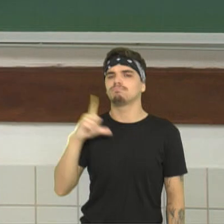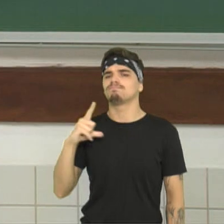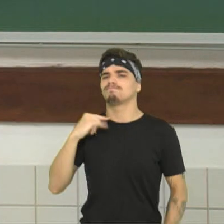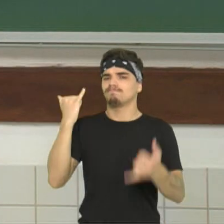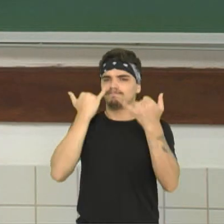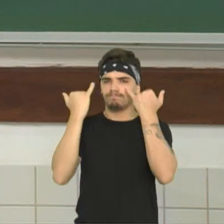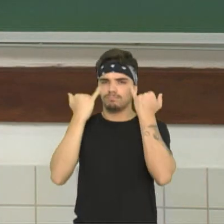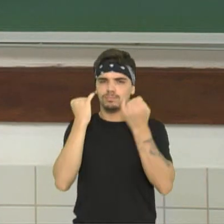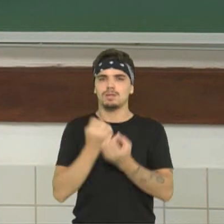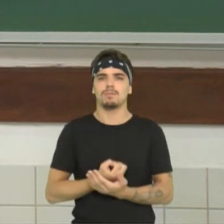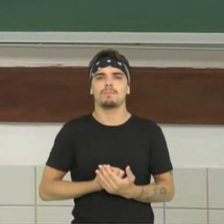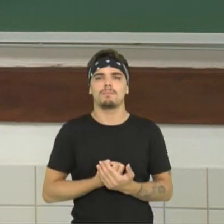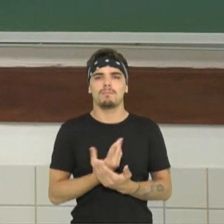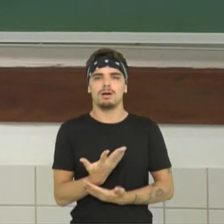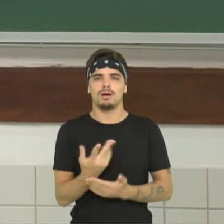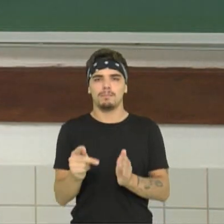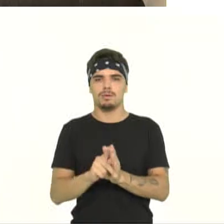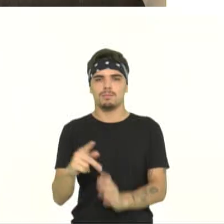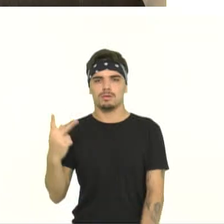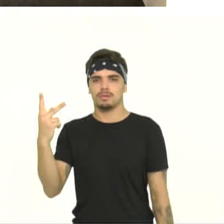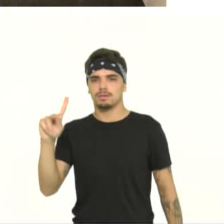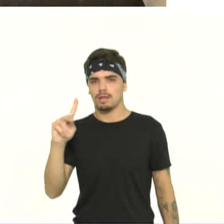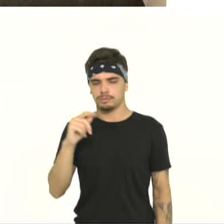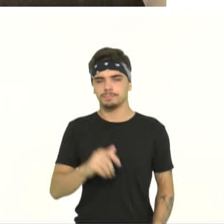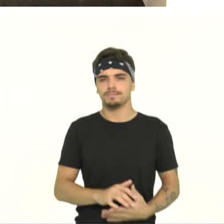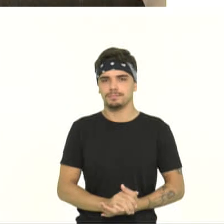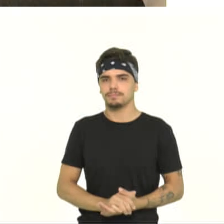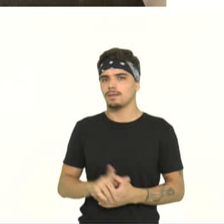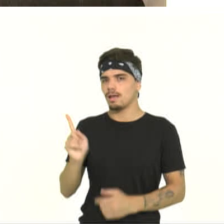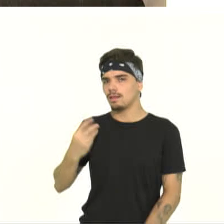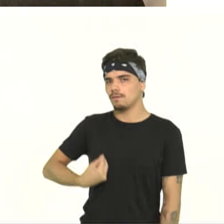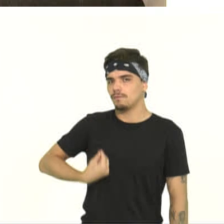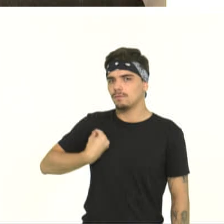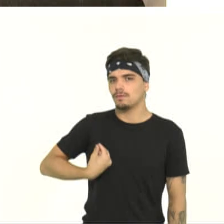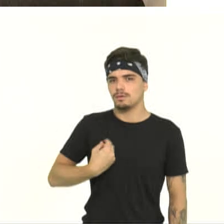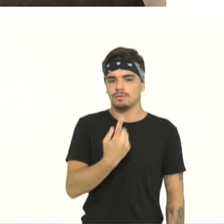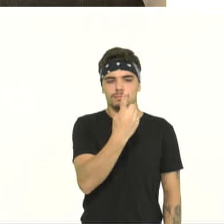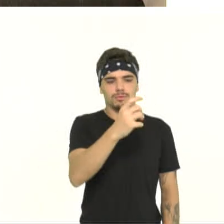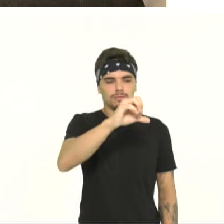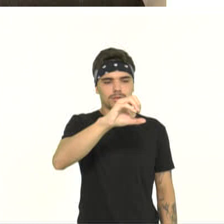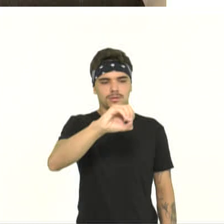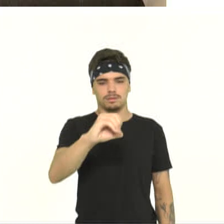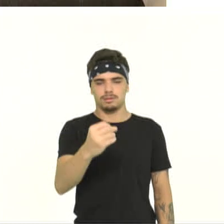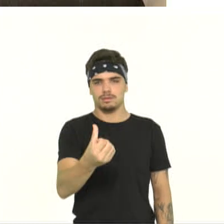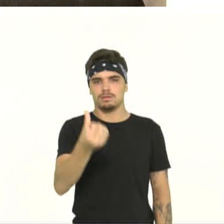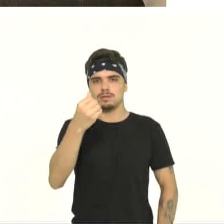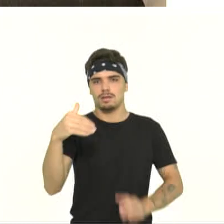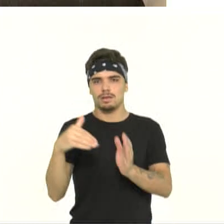dados biográficos de Hannah Arendt. Hannah Arendt viveu entre 1906 e